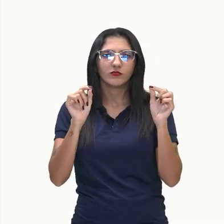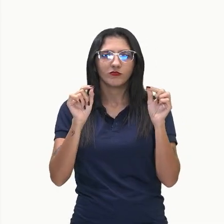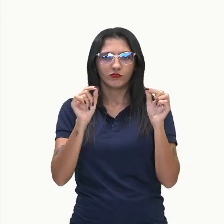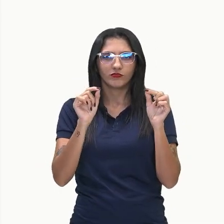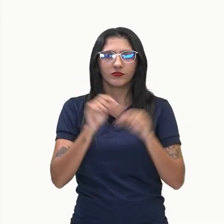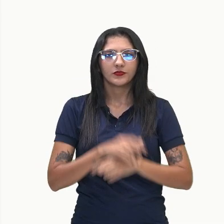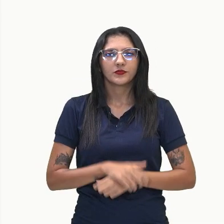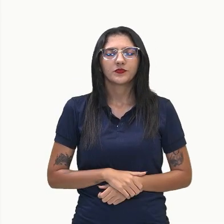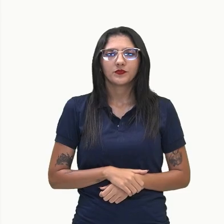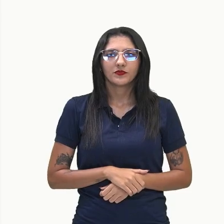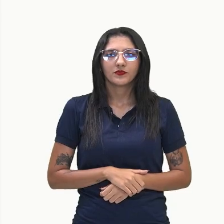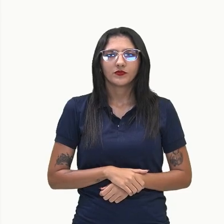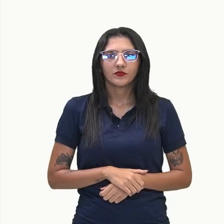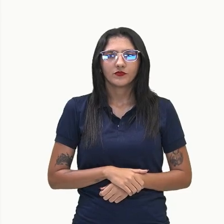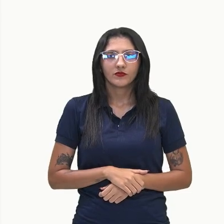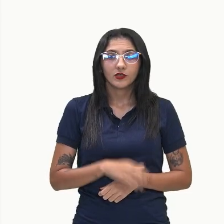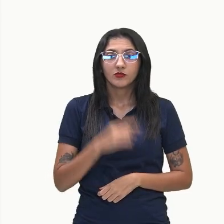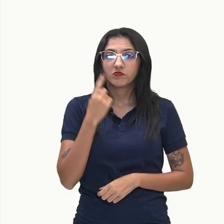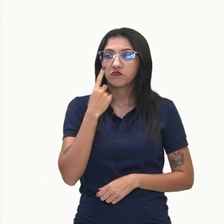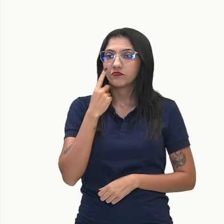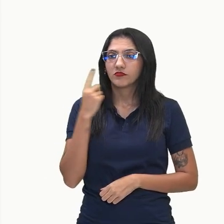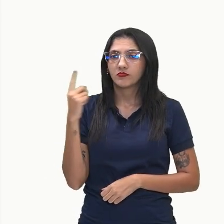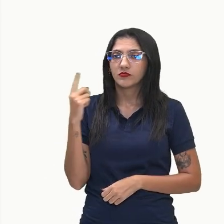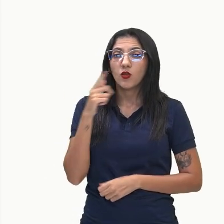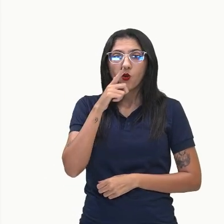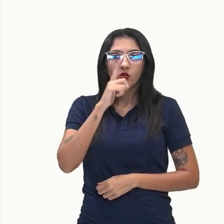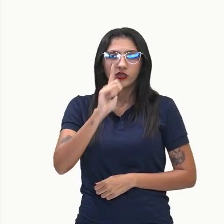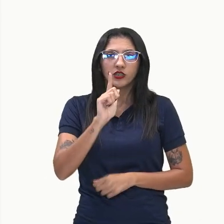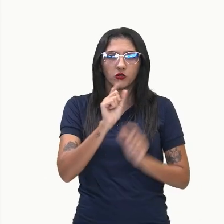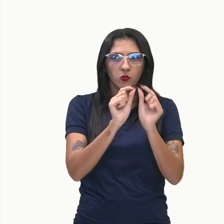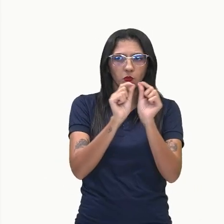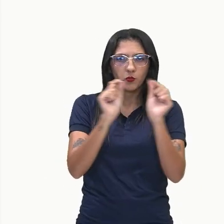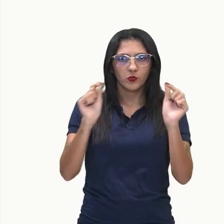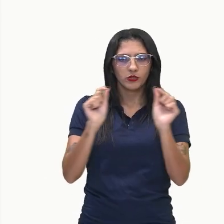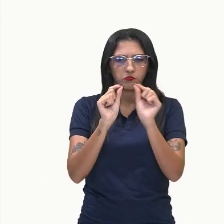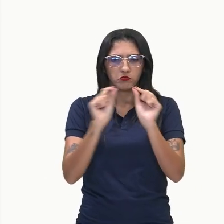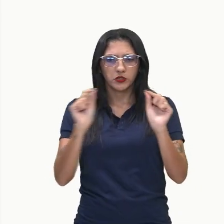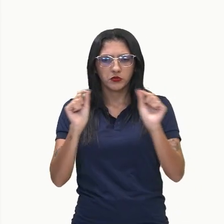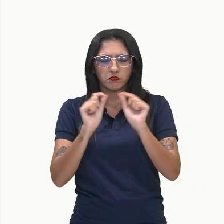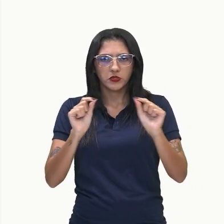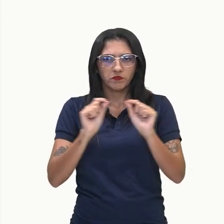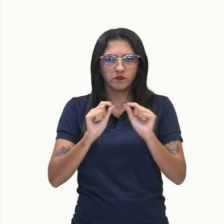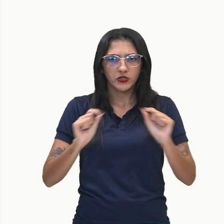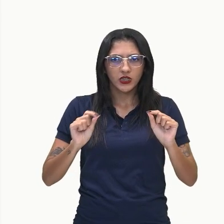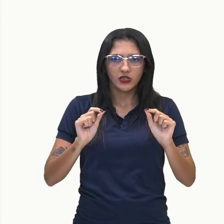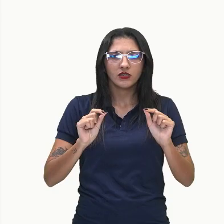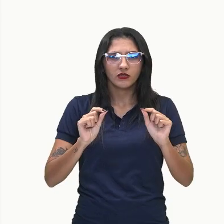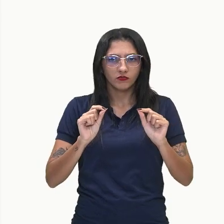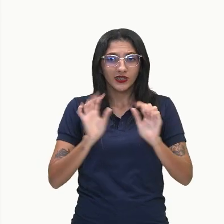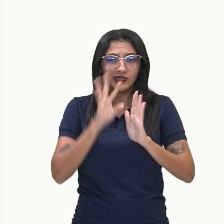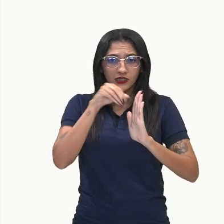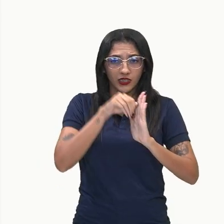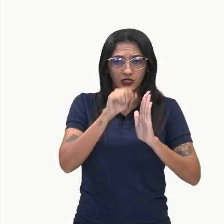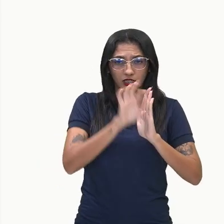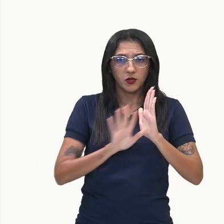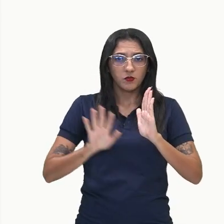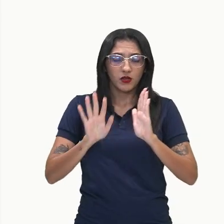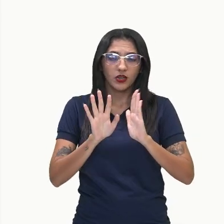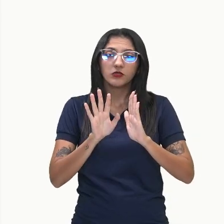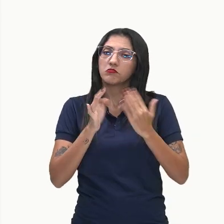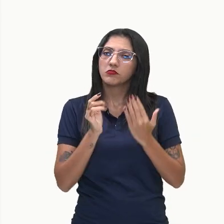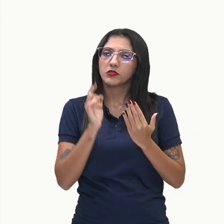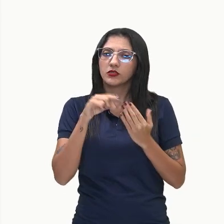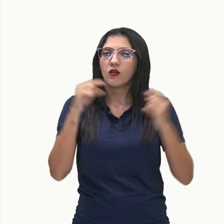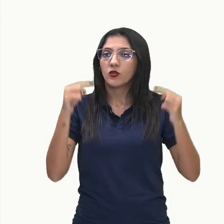Beleza? Então, procurei 2 pontos dentro do polígono, tracei reta e as retas estão dentro do polígono, logo